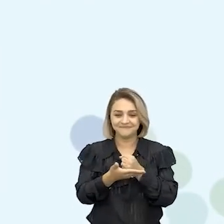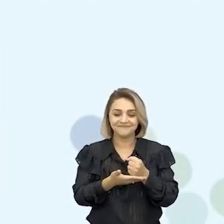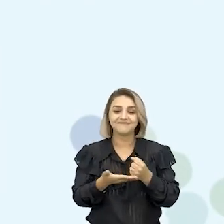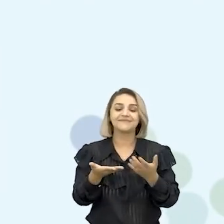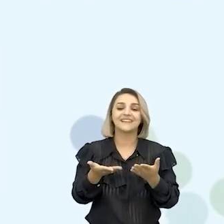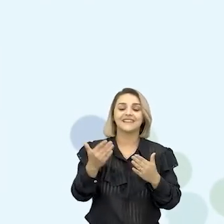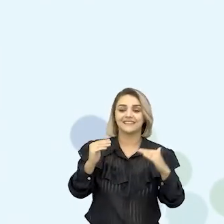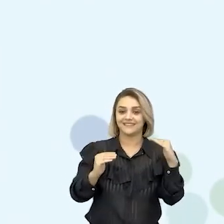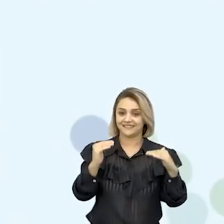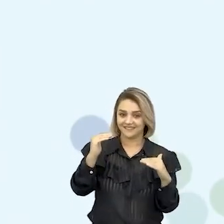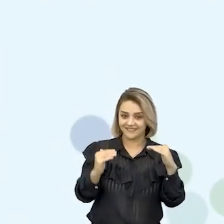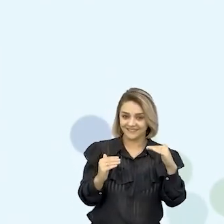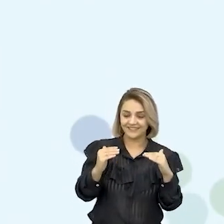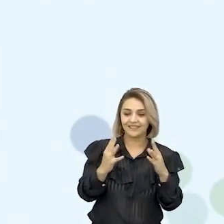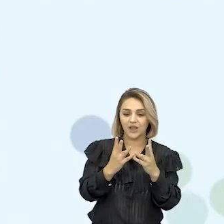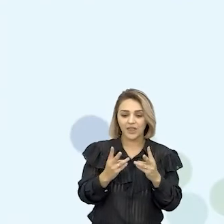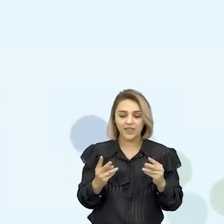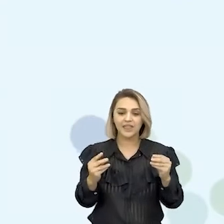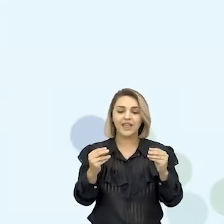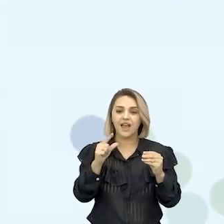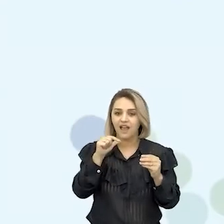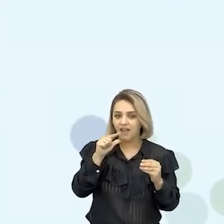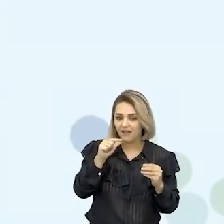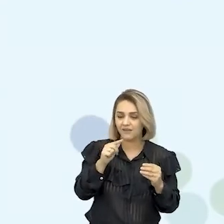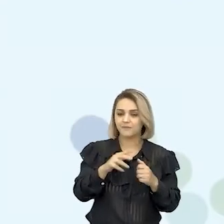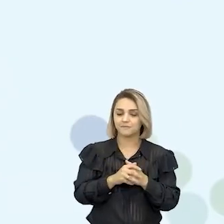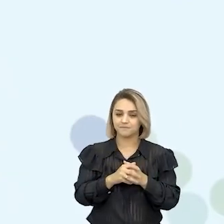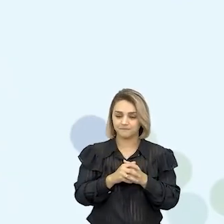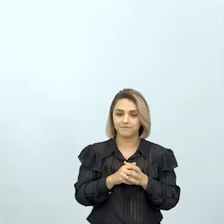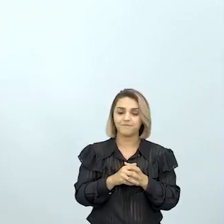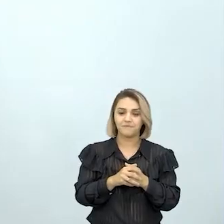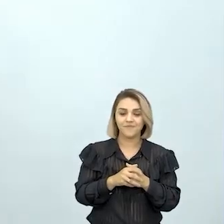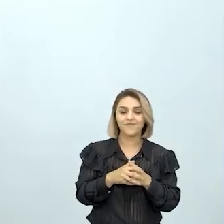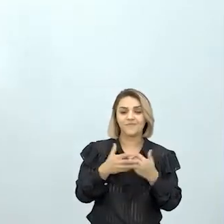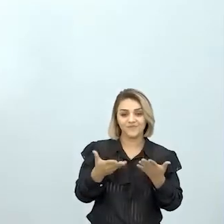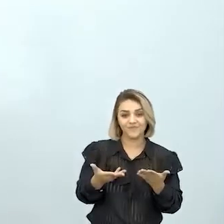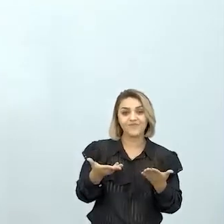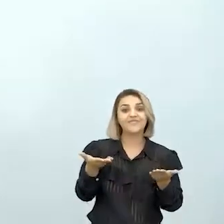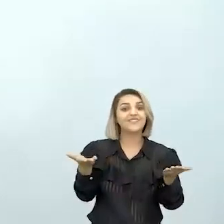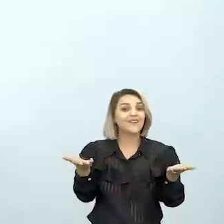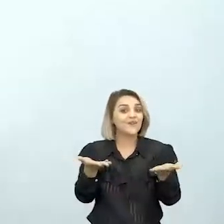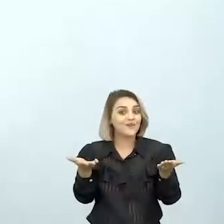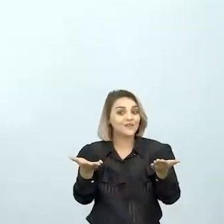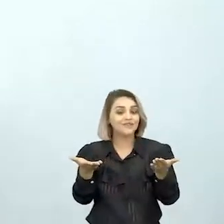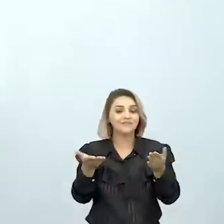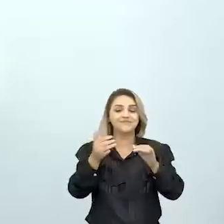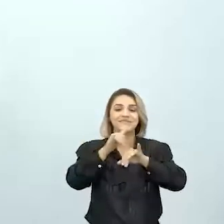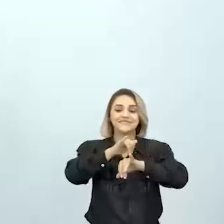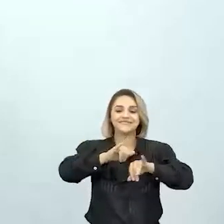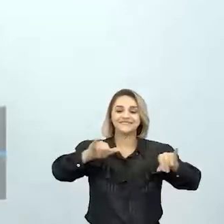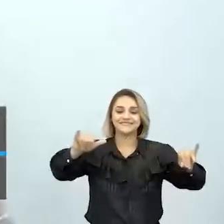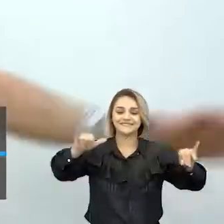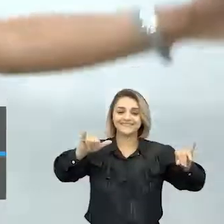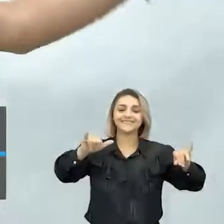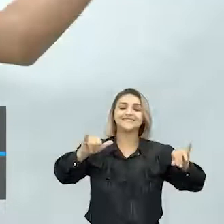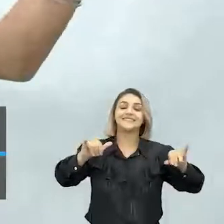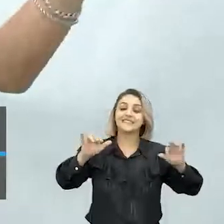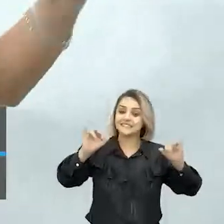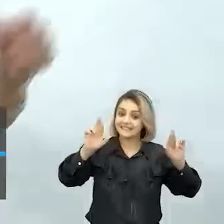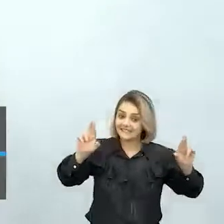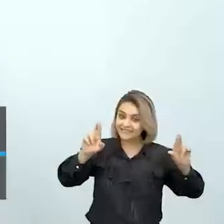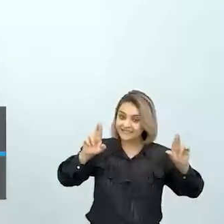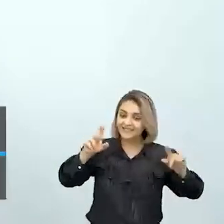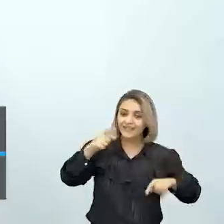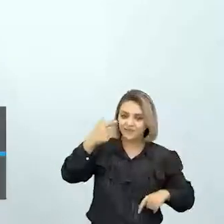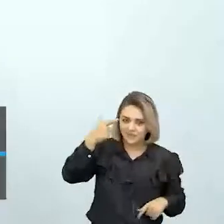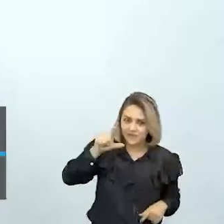Equilíbrio em solução aquosa. Tá certo? Então, é isso que nós temos aqui hoje para falar. Certo? Então, eu espero que vocês resolvam